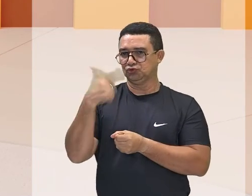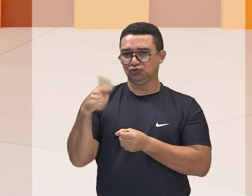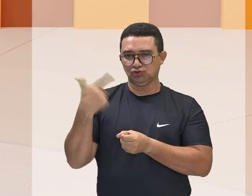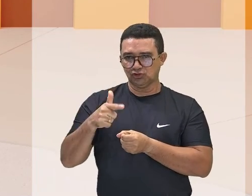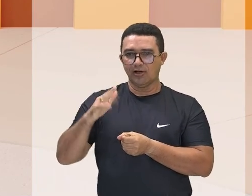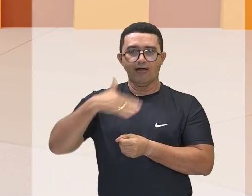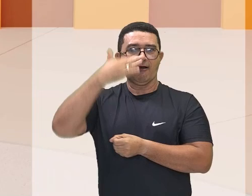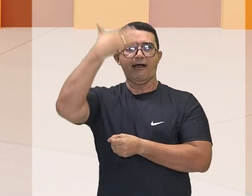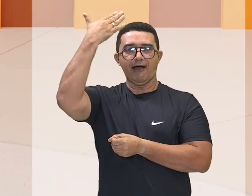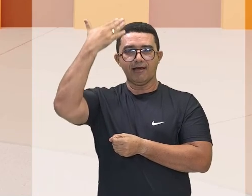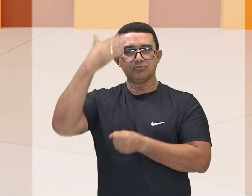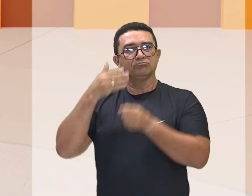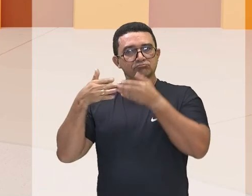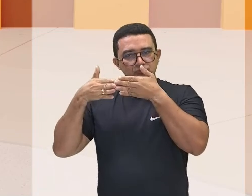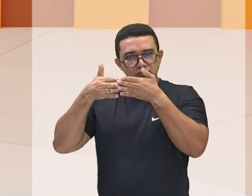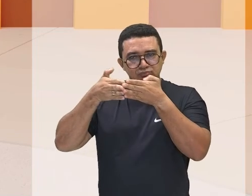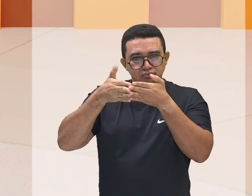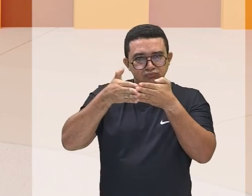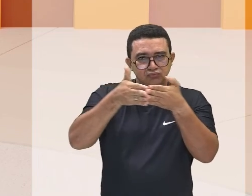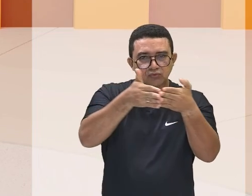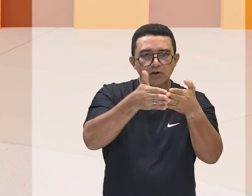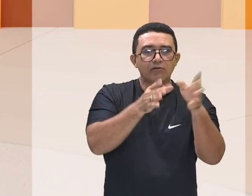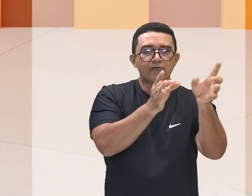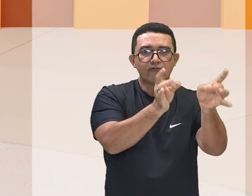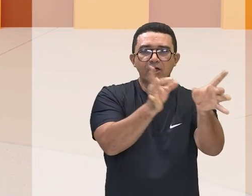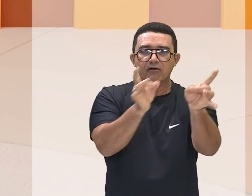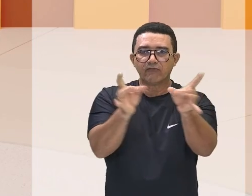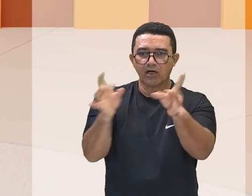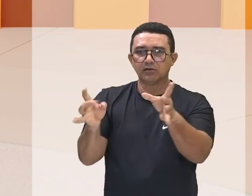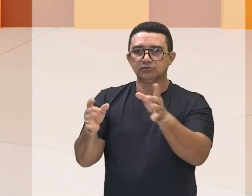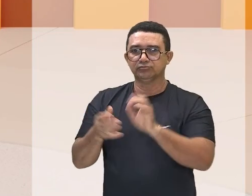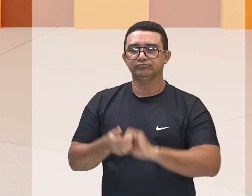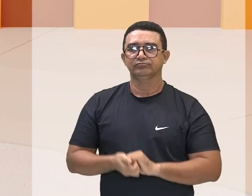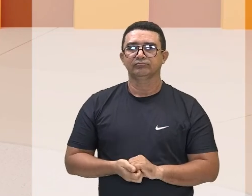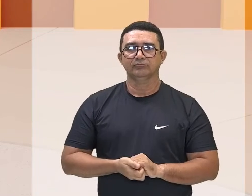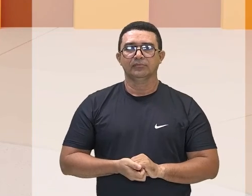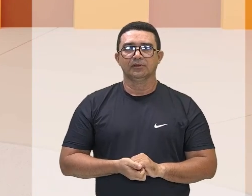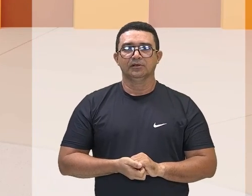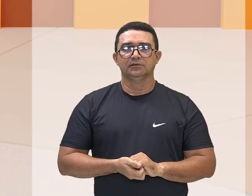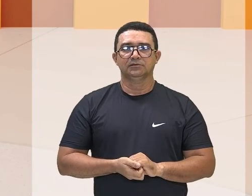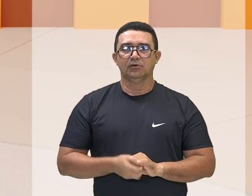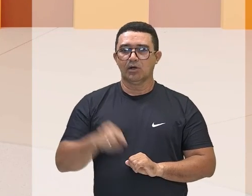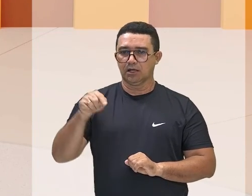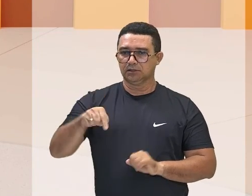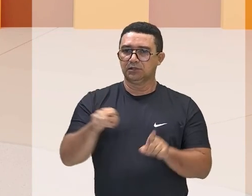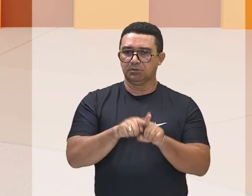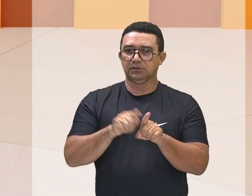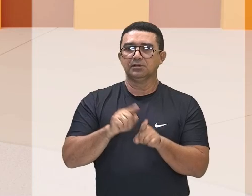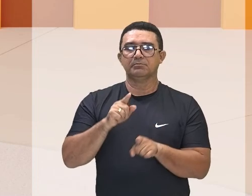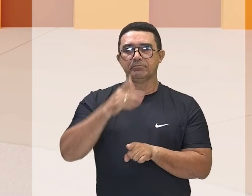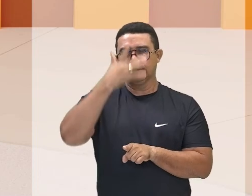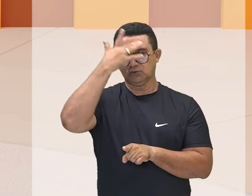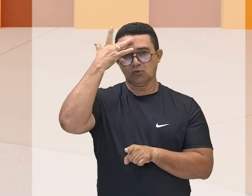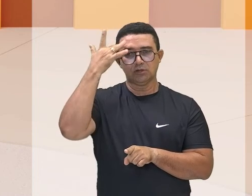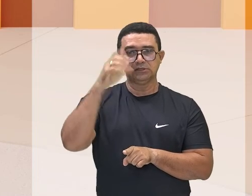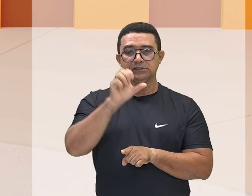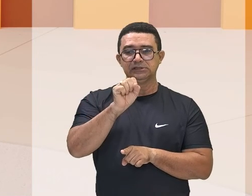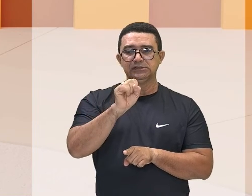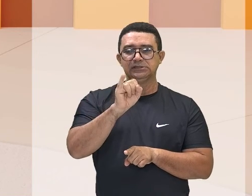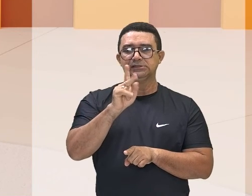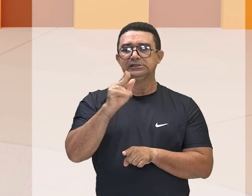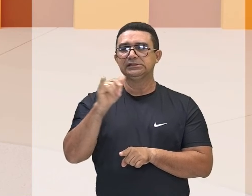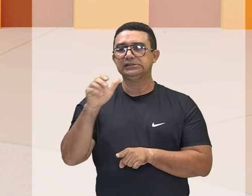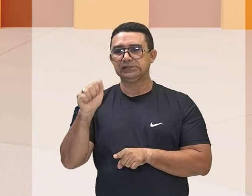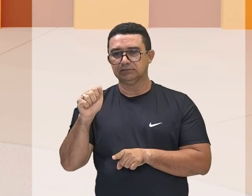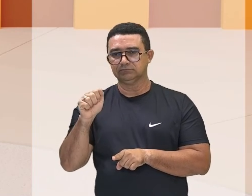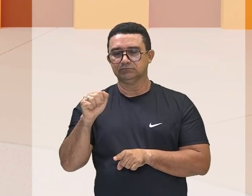Também aqui no nosso estado do Amazonas, eles vão ter os destaques para os sírios libaneses. E a gente vai estar verificando também